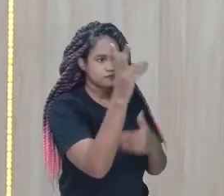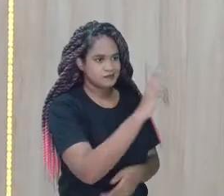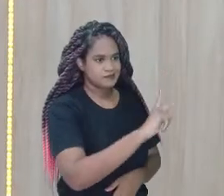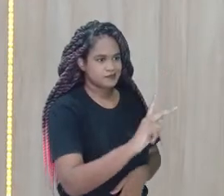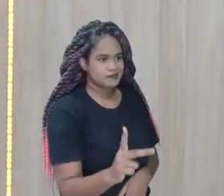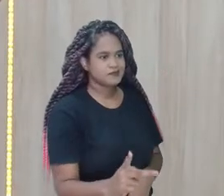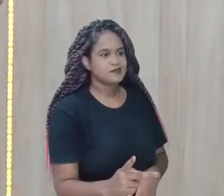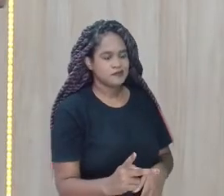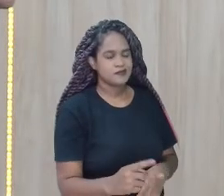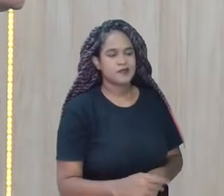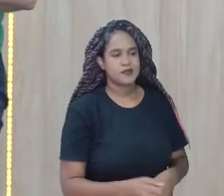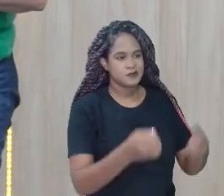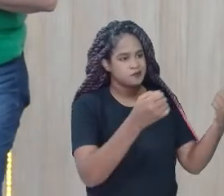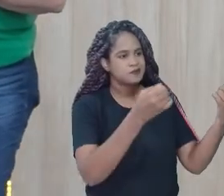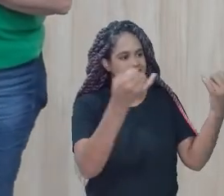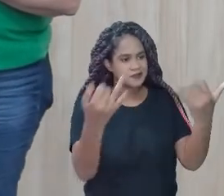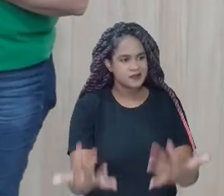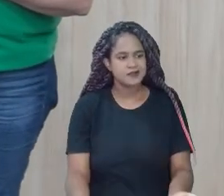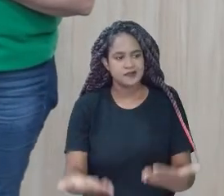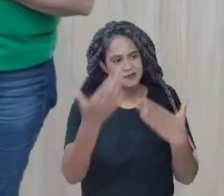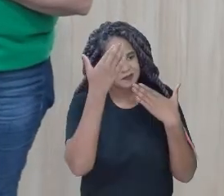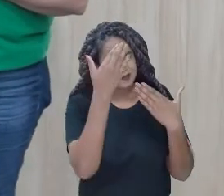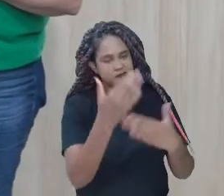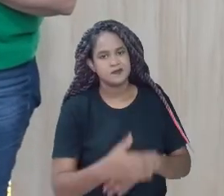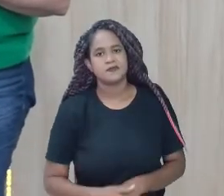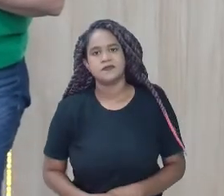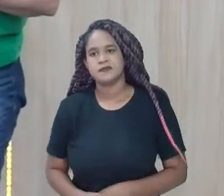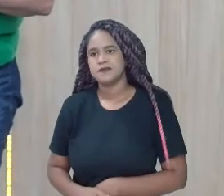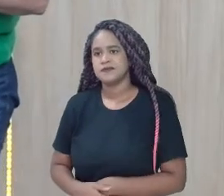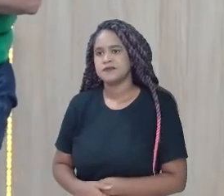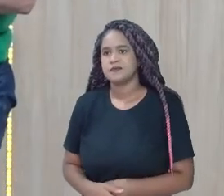por toda a explicação, não é? Que foi dada.